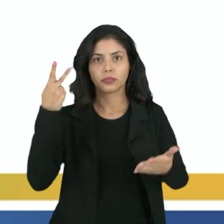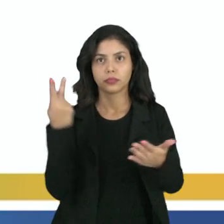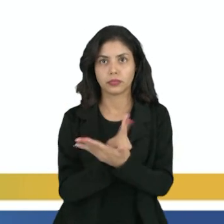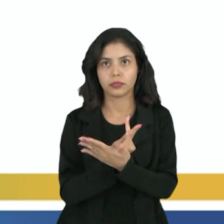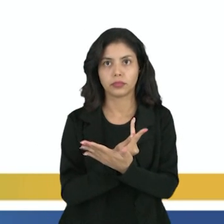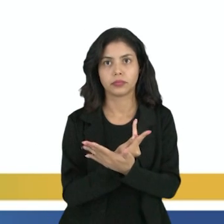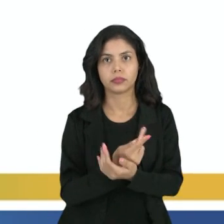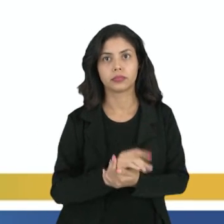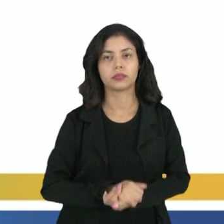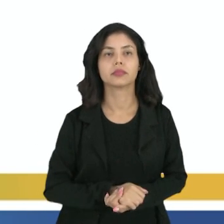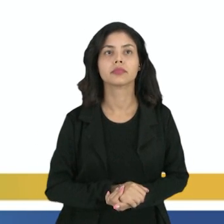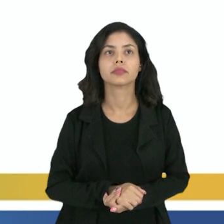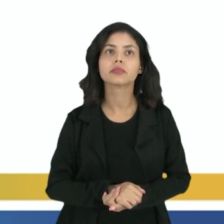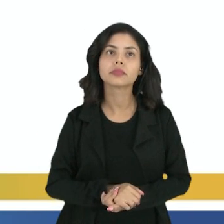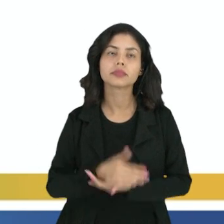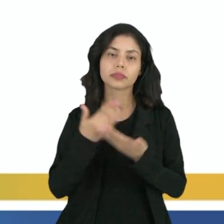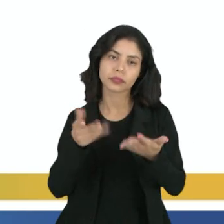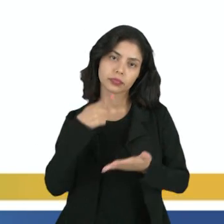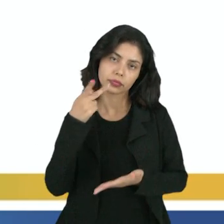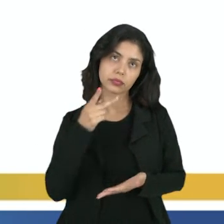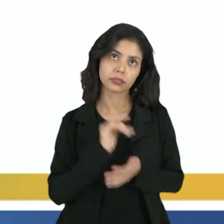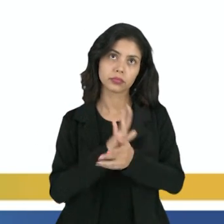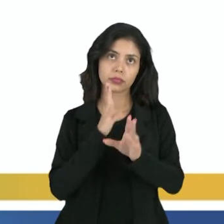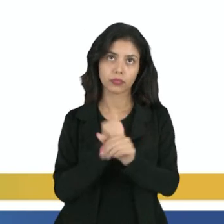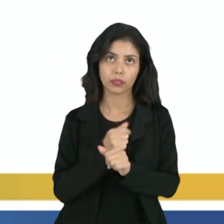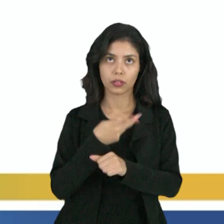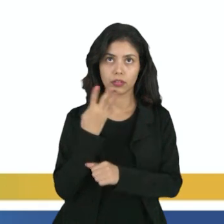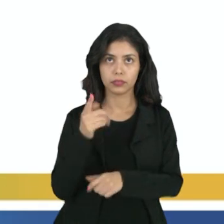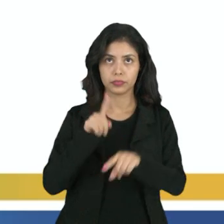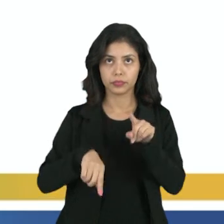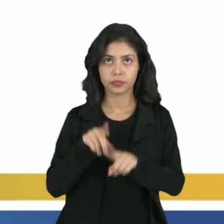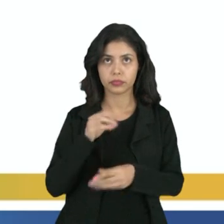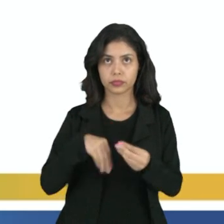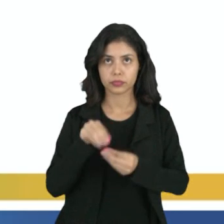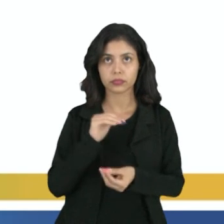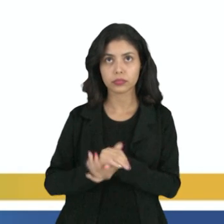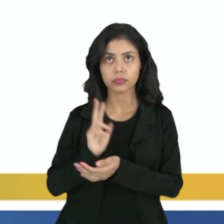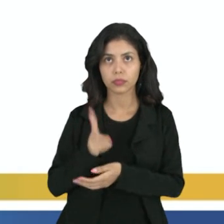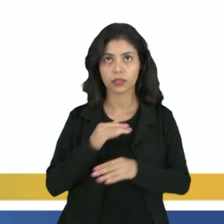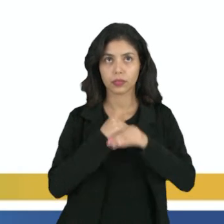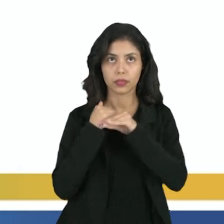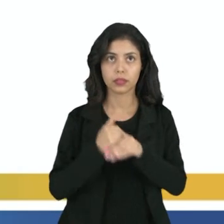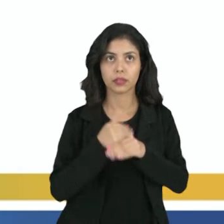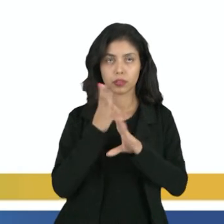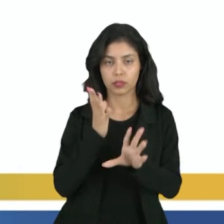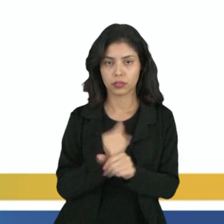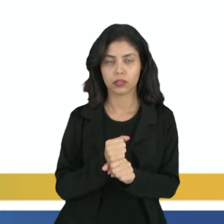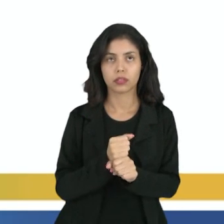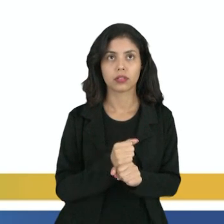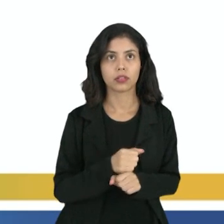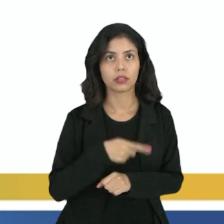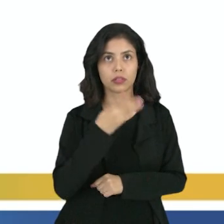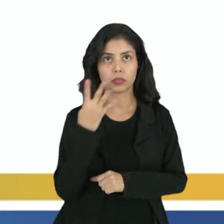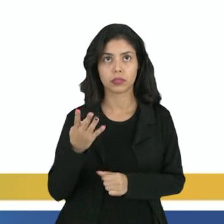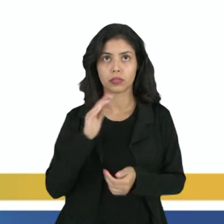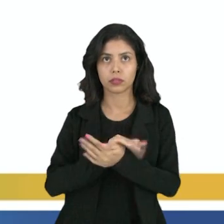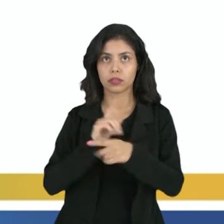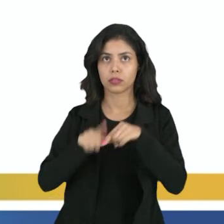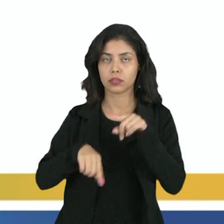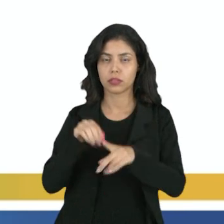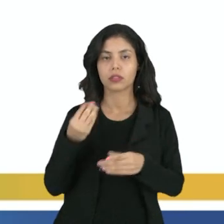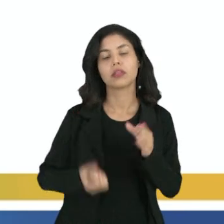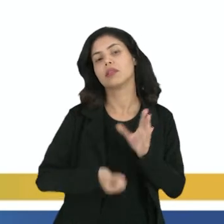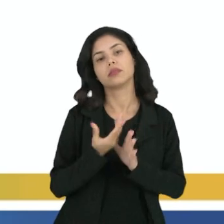se encontra incorreta, pois fala que a soma das quantidades de matéria dos reagentes deve ser igual à soma